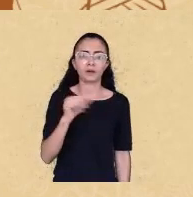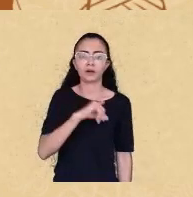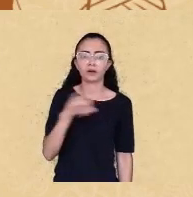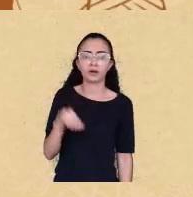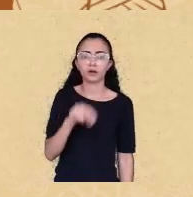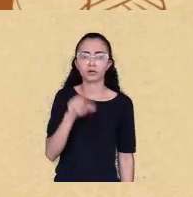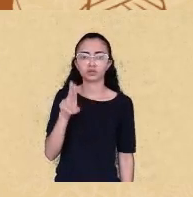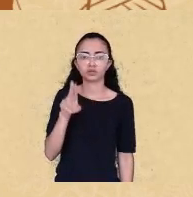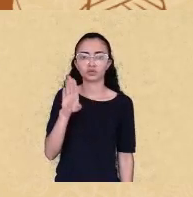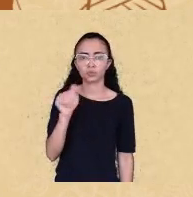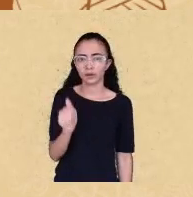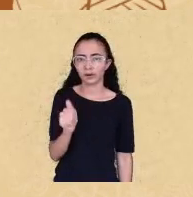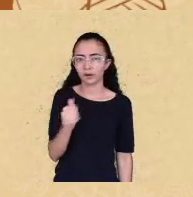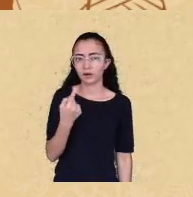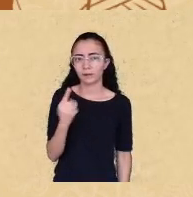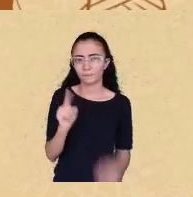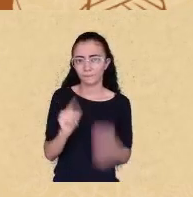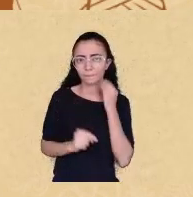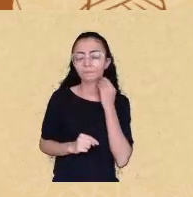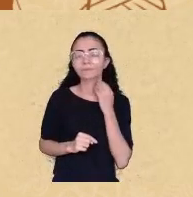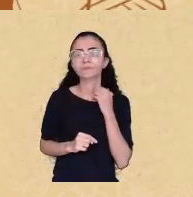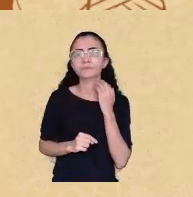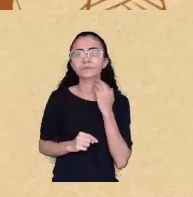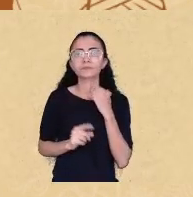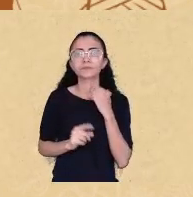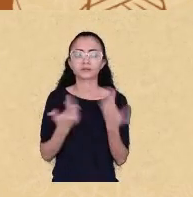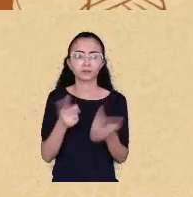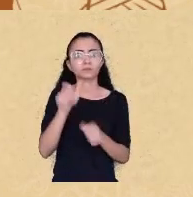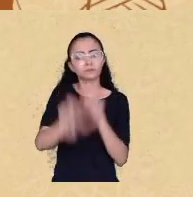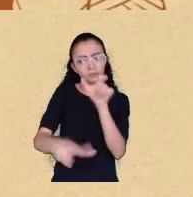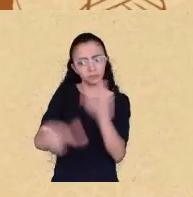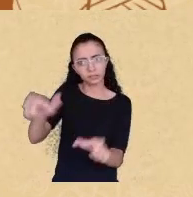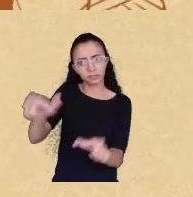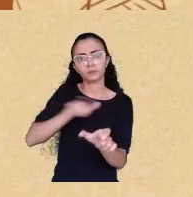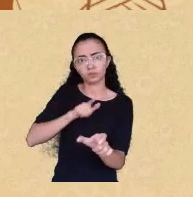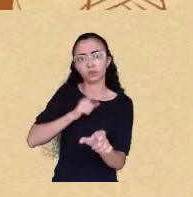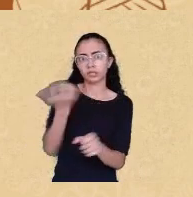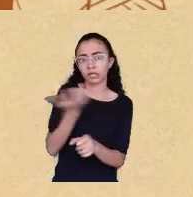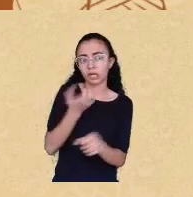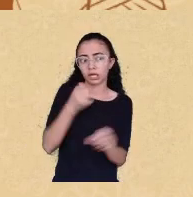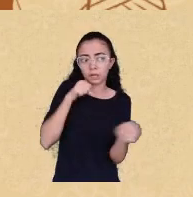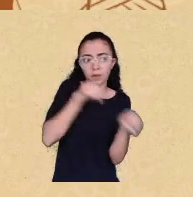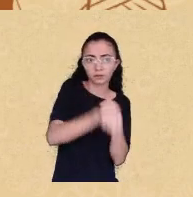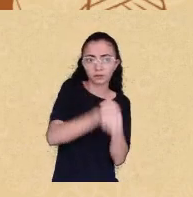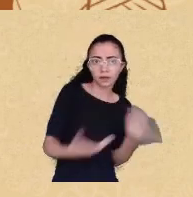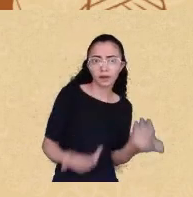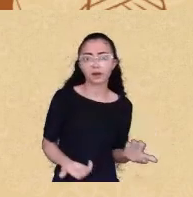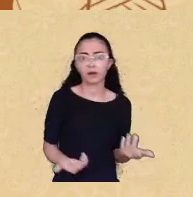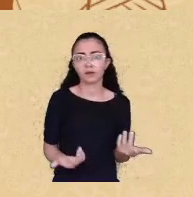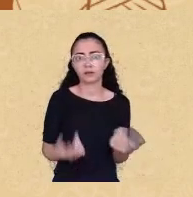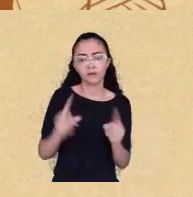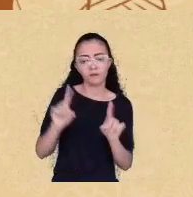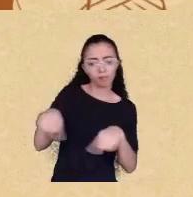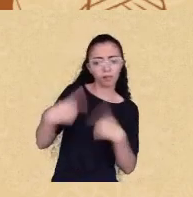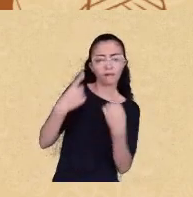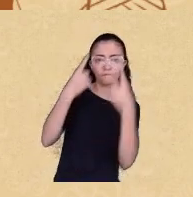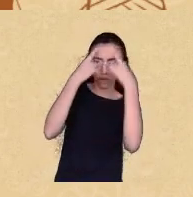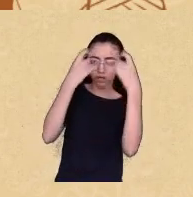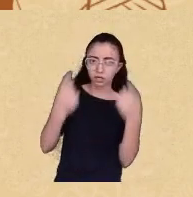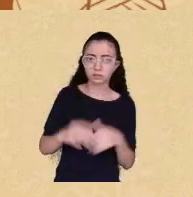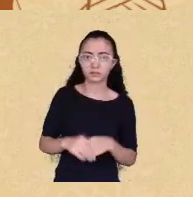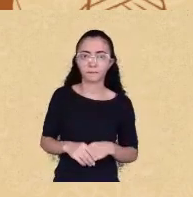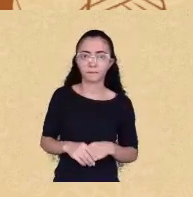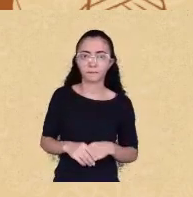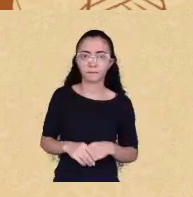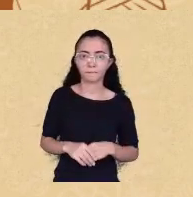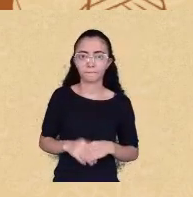violentar, sabendo onde o nosso corpo está, o que a gente está falando, quem a gente é. também é um fator de exposição. Então, é uma questão